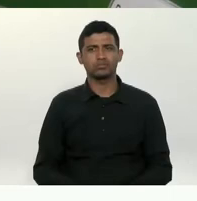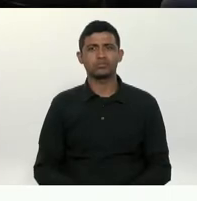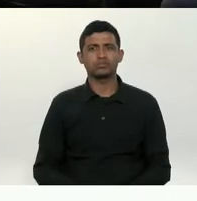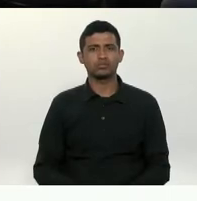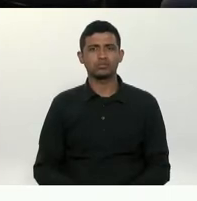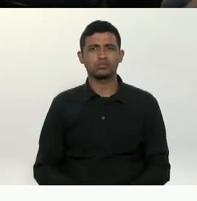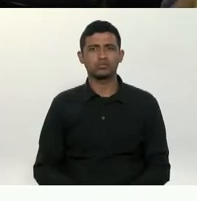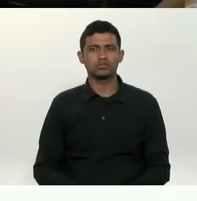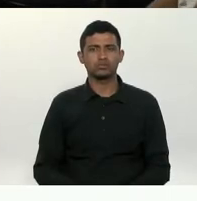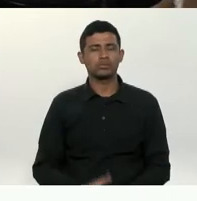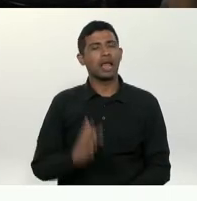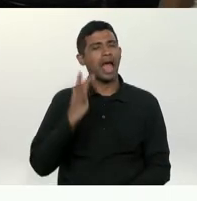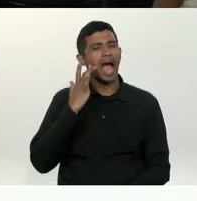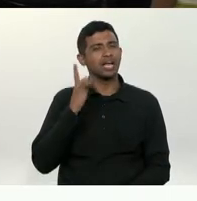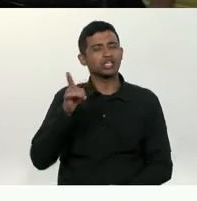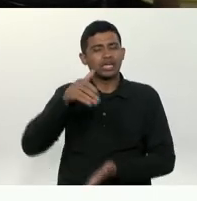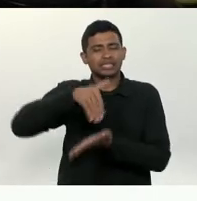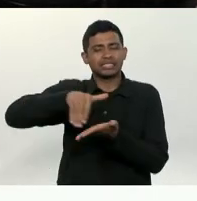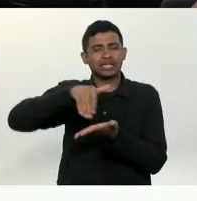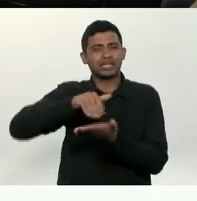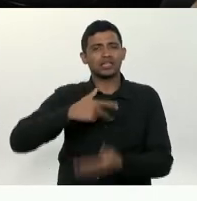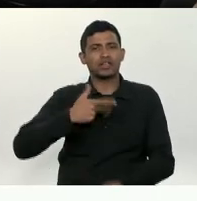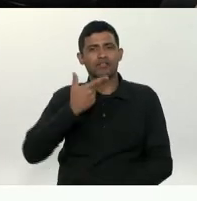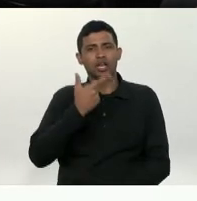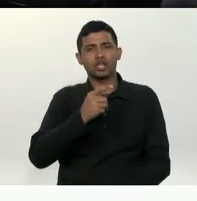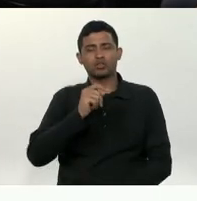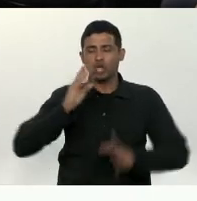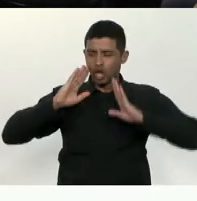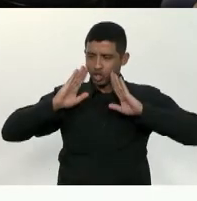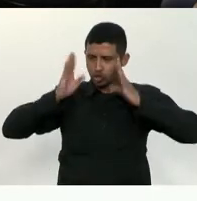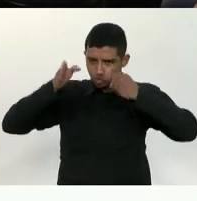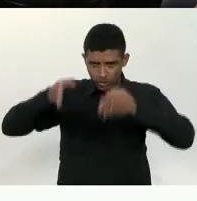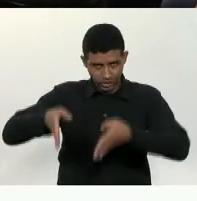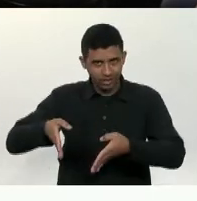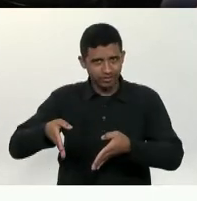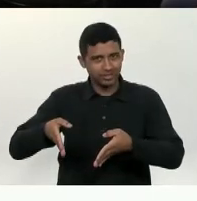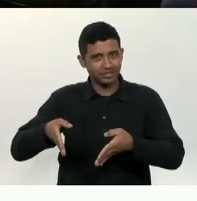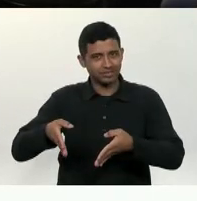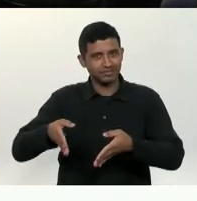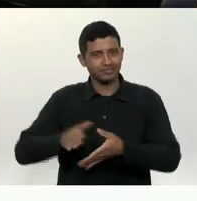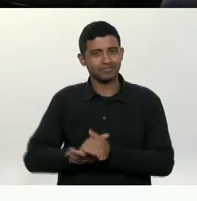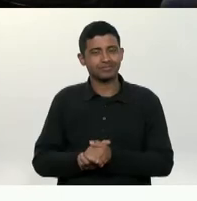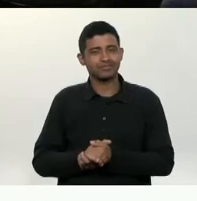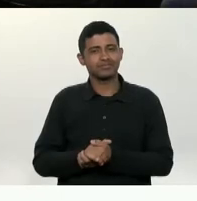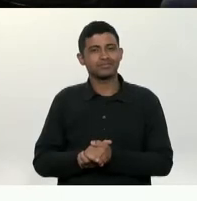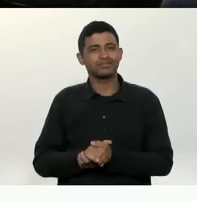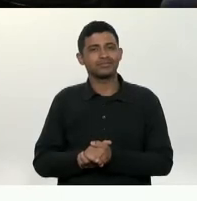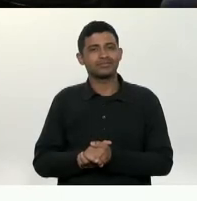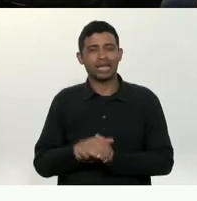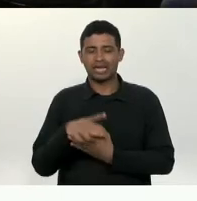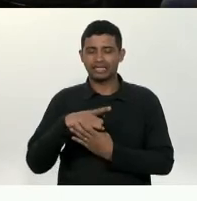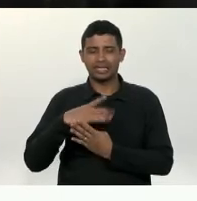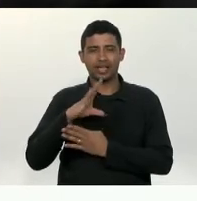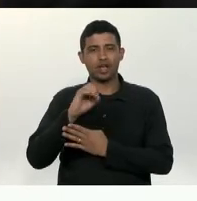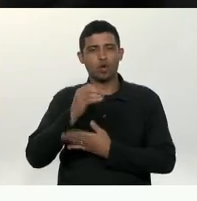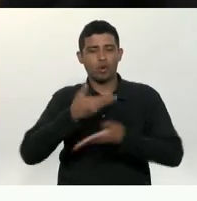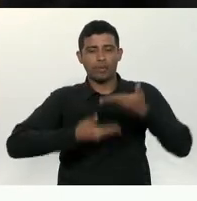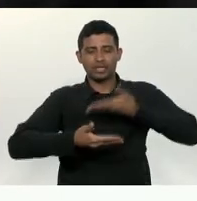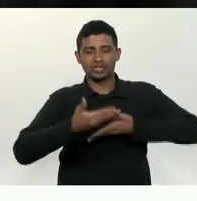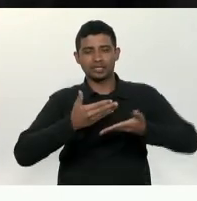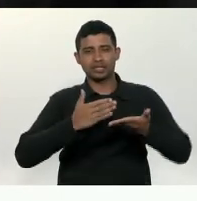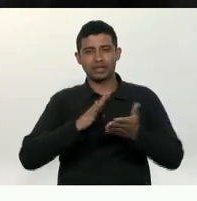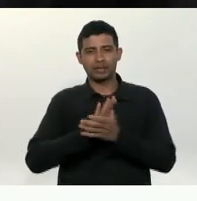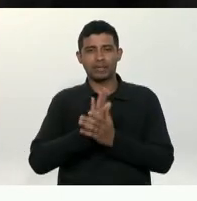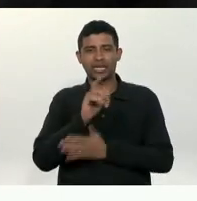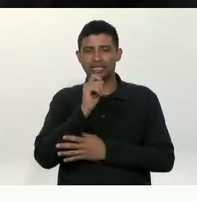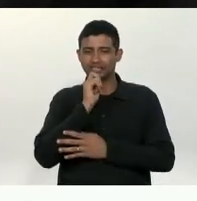Mas acho que o secretário está se referindo à questão da exclusividade, né? Exatamente. Admitindo a hipótese da coparticipação, mas sem a exclusividade.